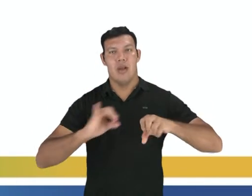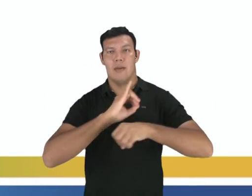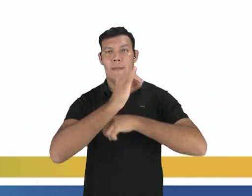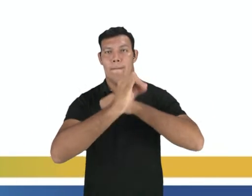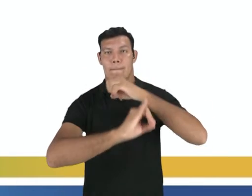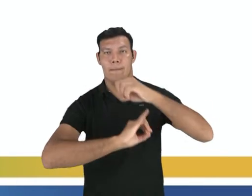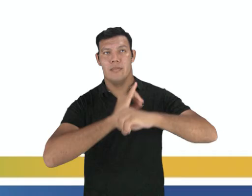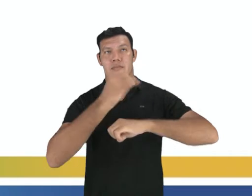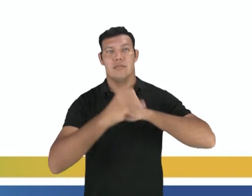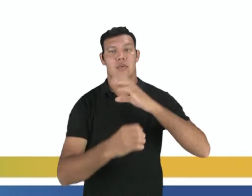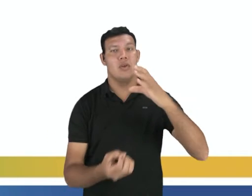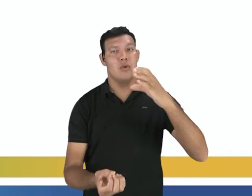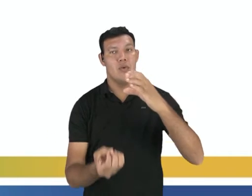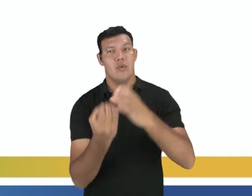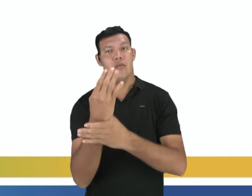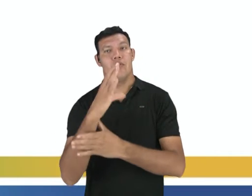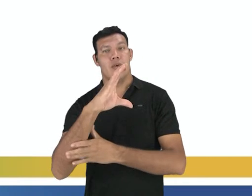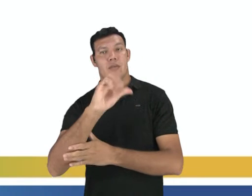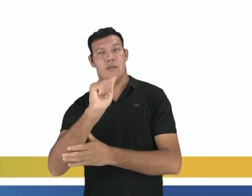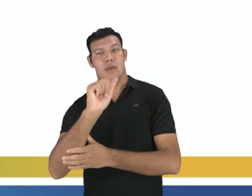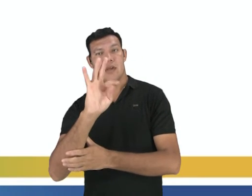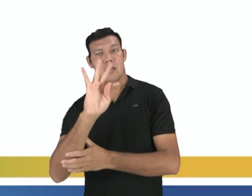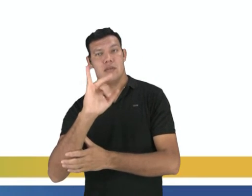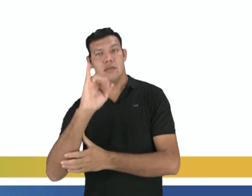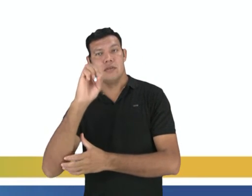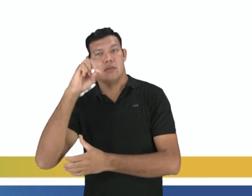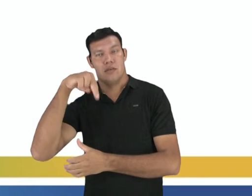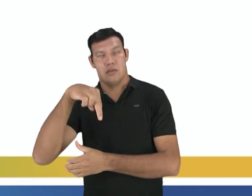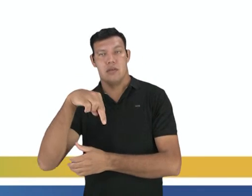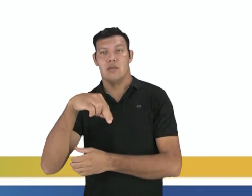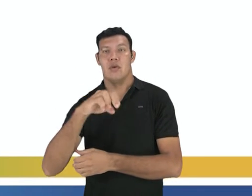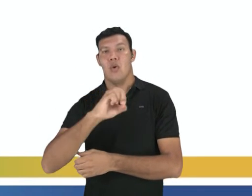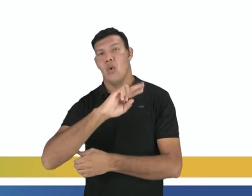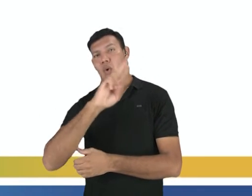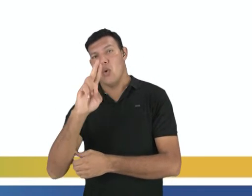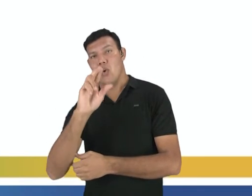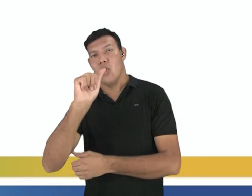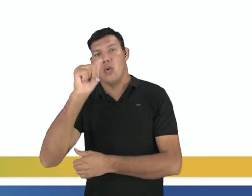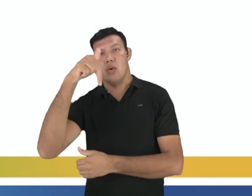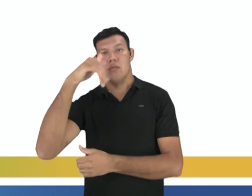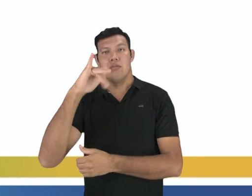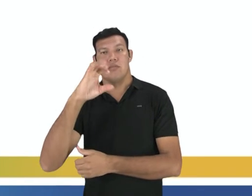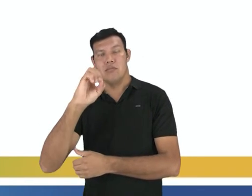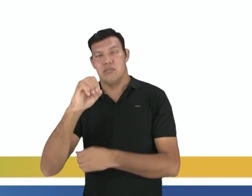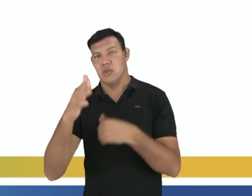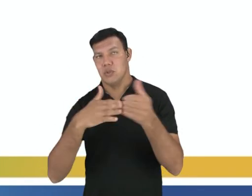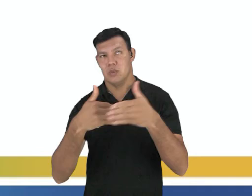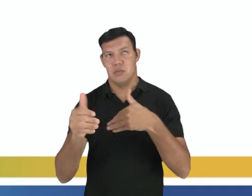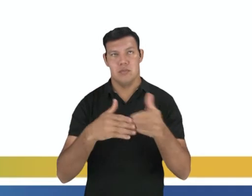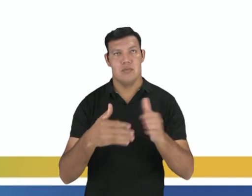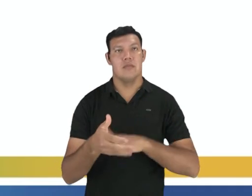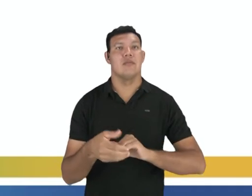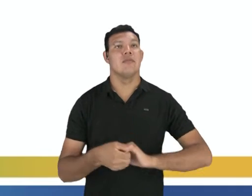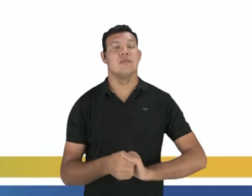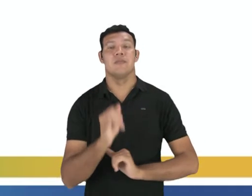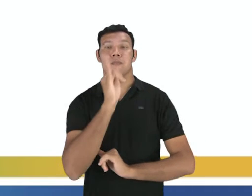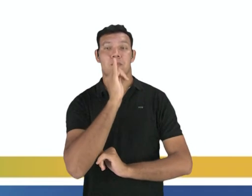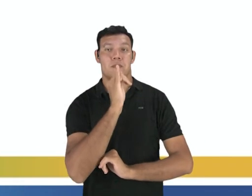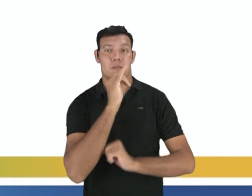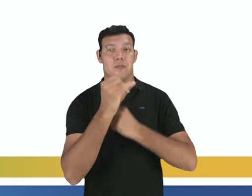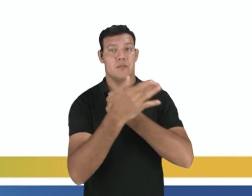ok? E formam os cátion hidrônio e um ânion qualquer, de acordo com que estejam ligados com esse cátion, ok? Então, a gente tem aqui o